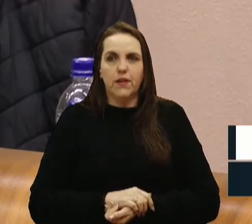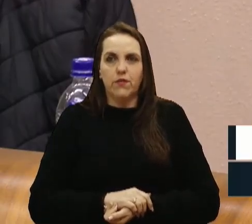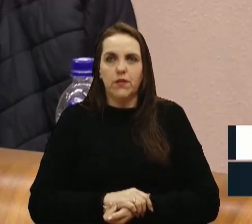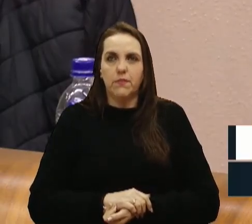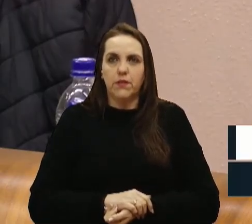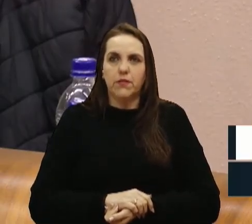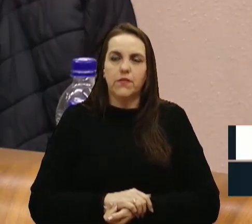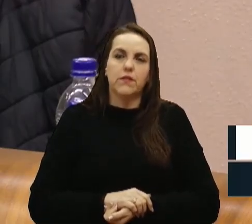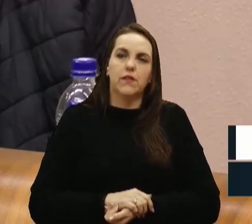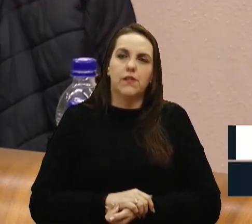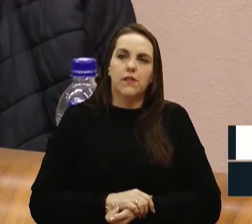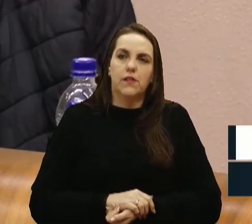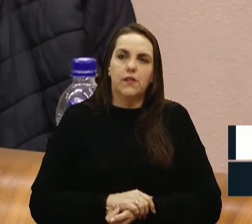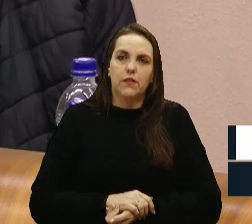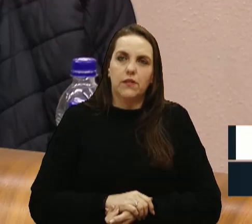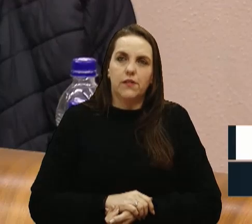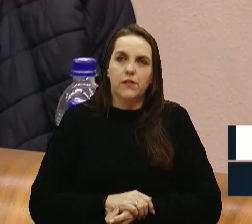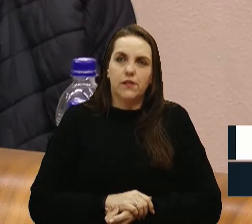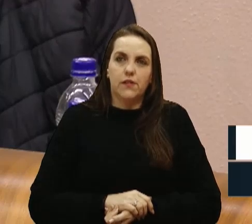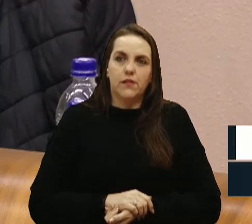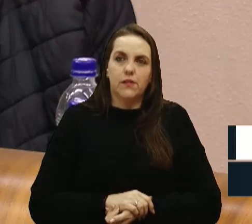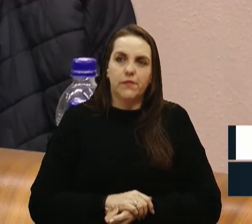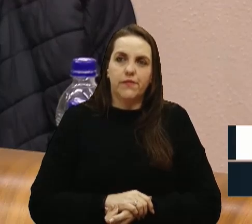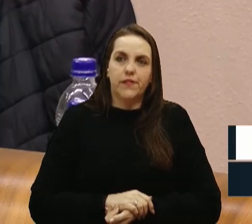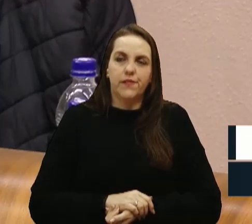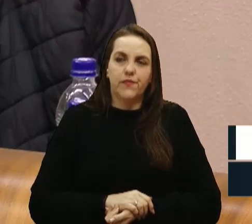Vamos falar, vereador